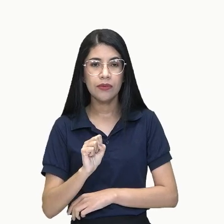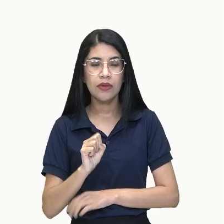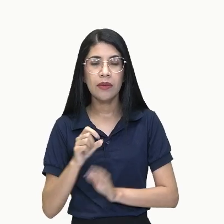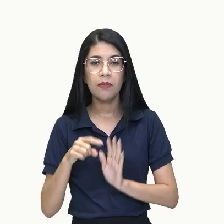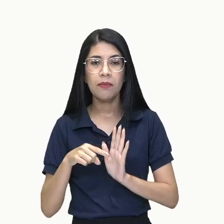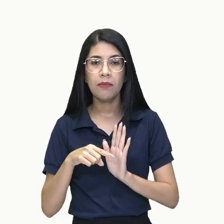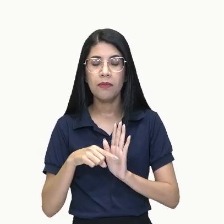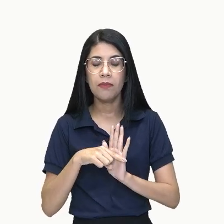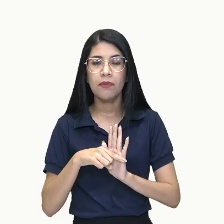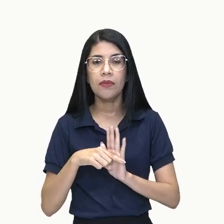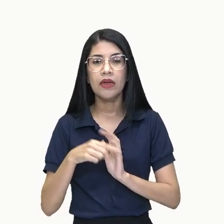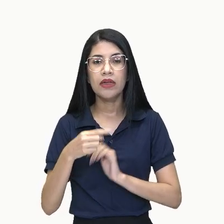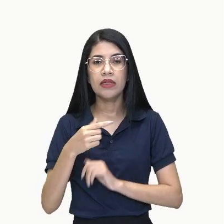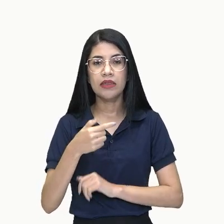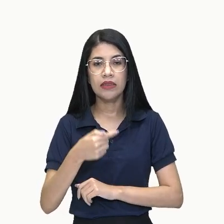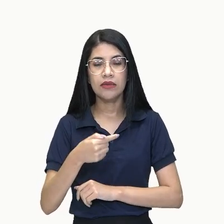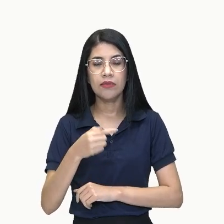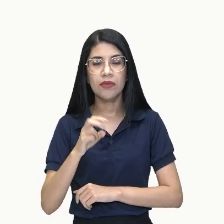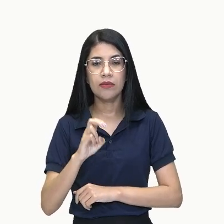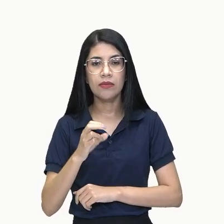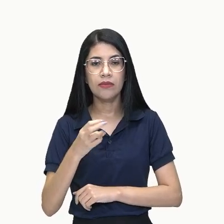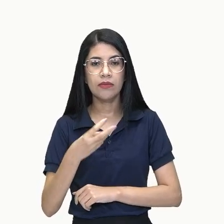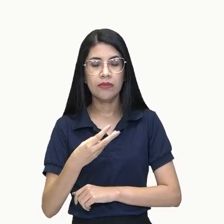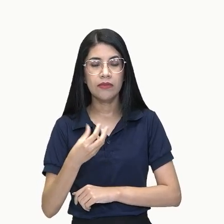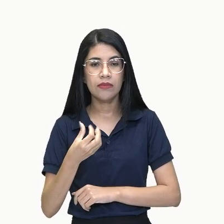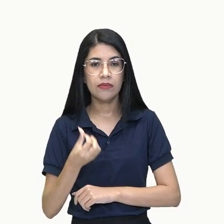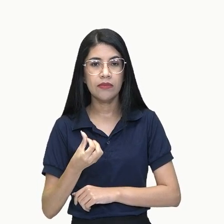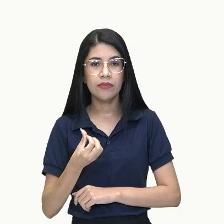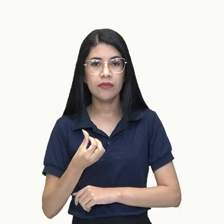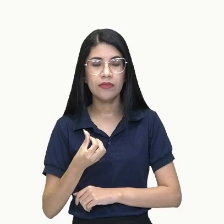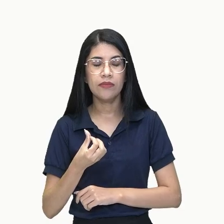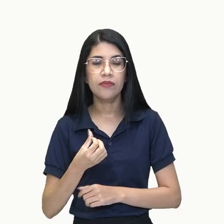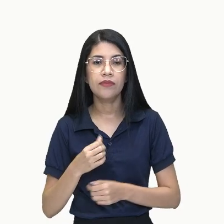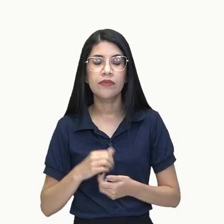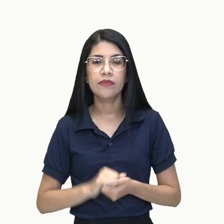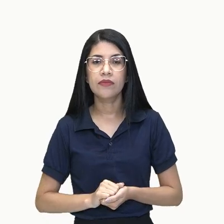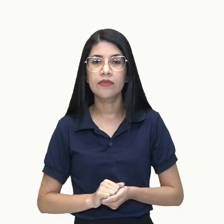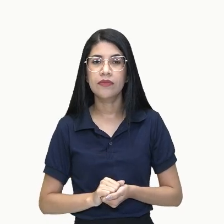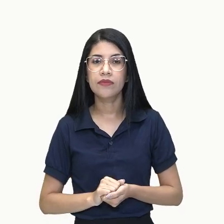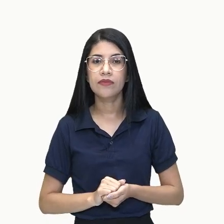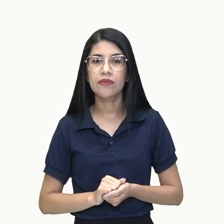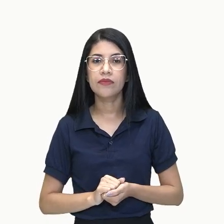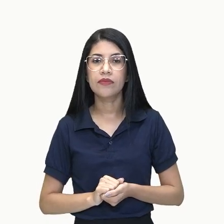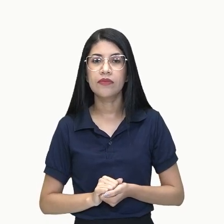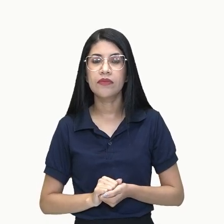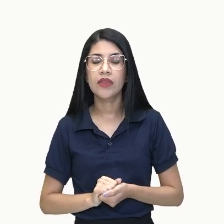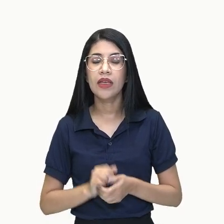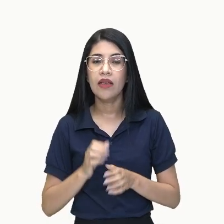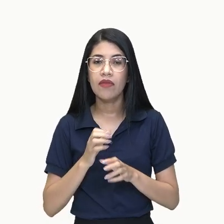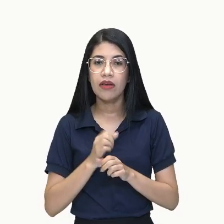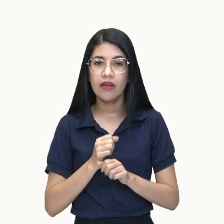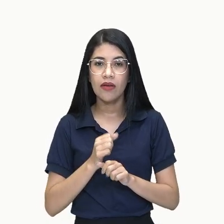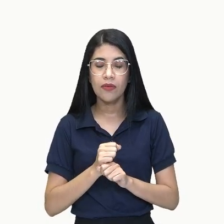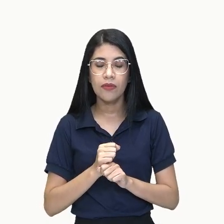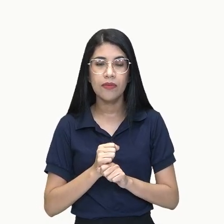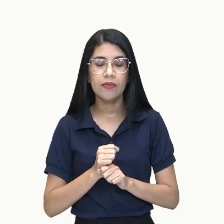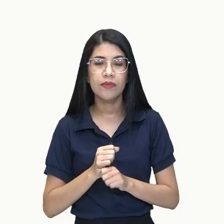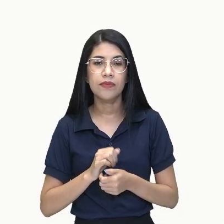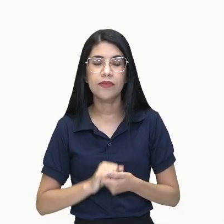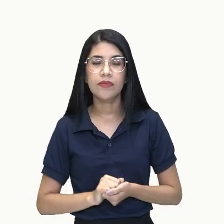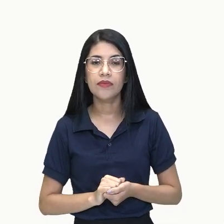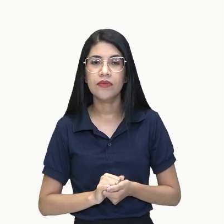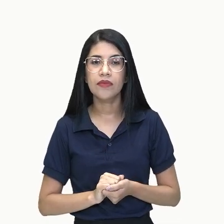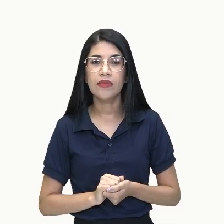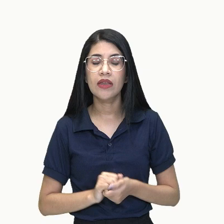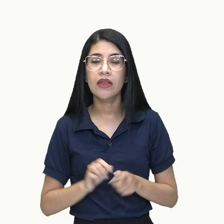era 7.536. O que a gente faz? Diminui um valor do outro do desmatamento. E também